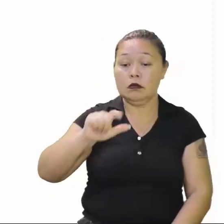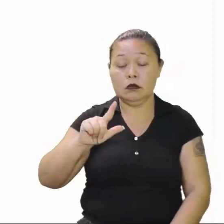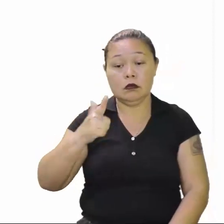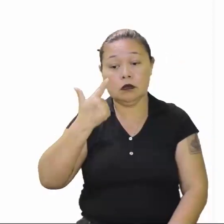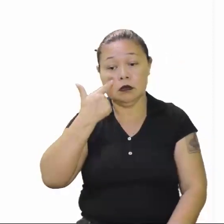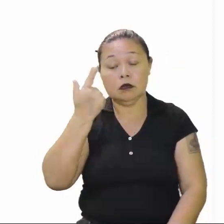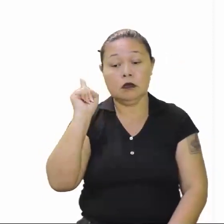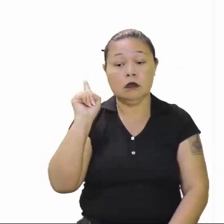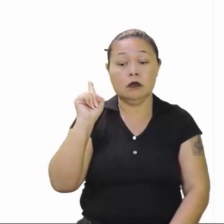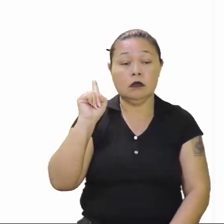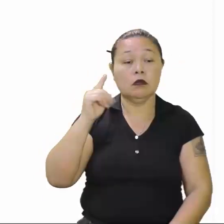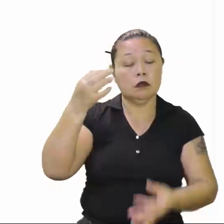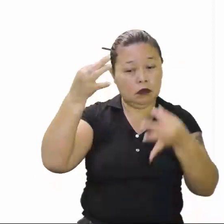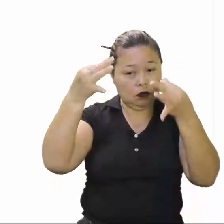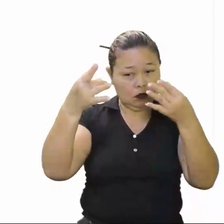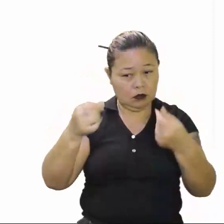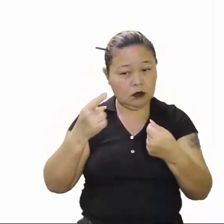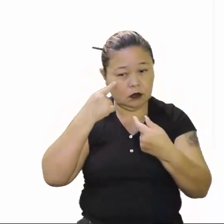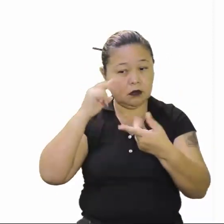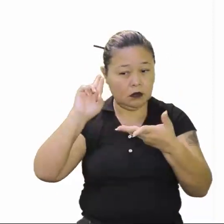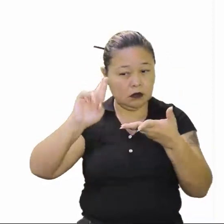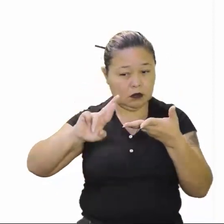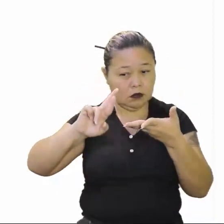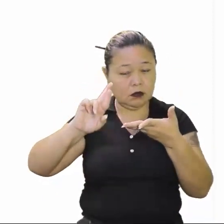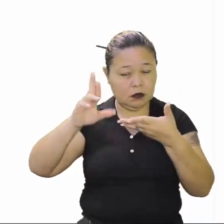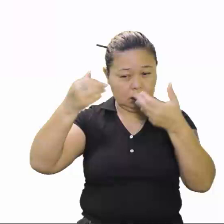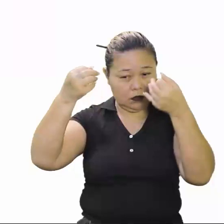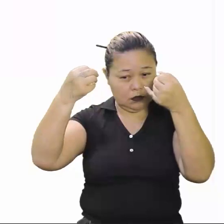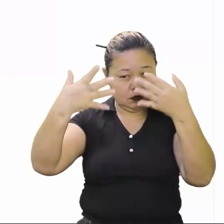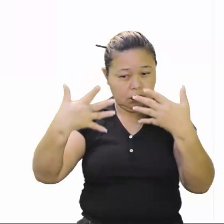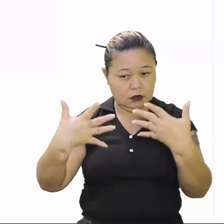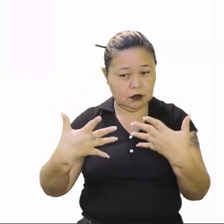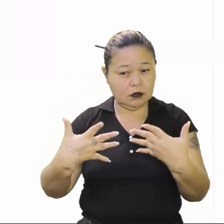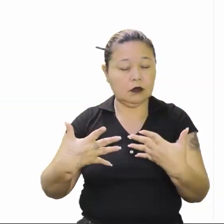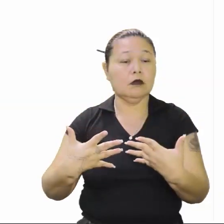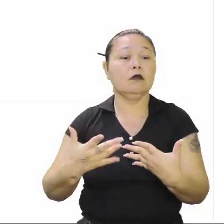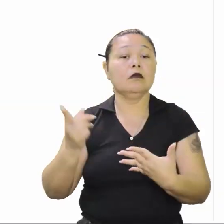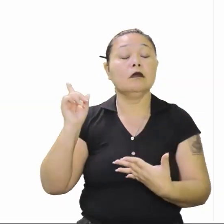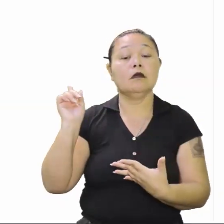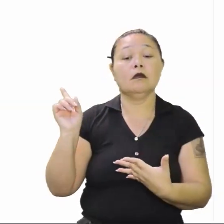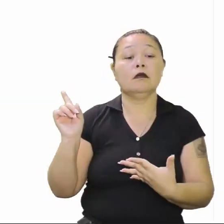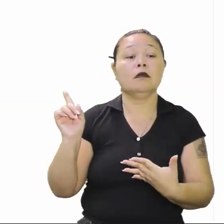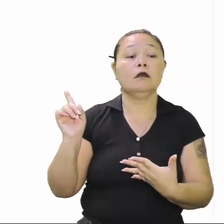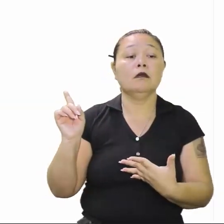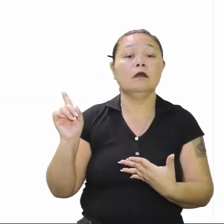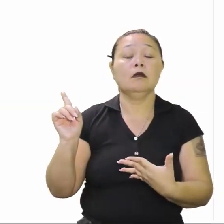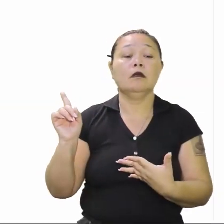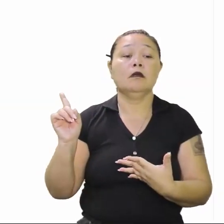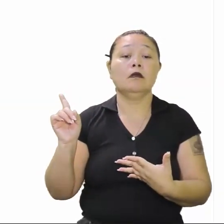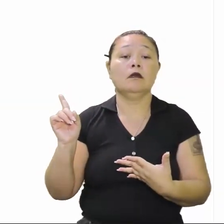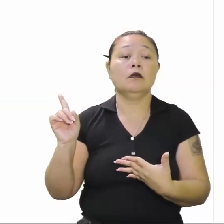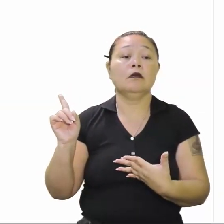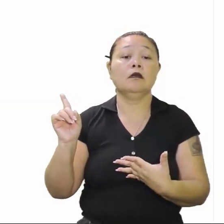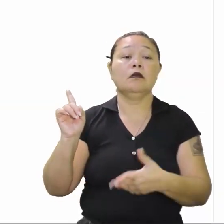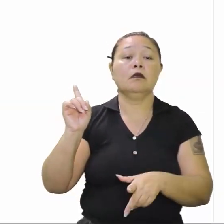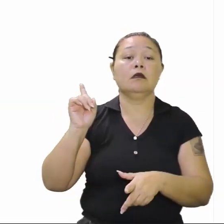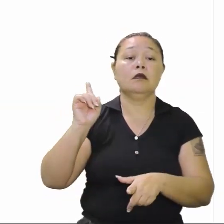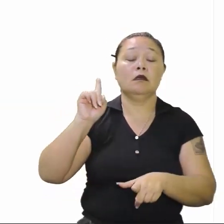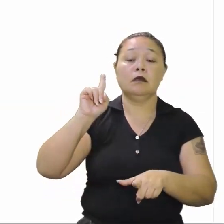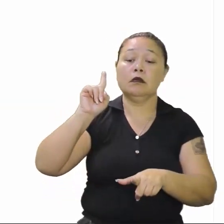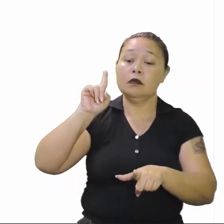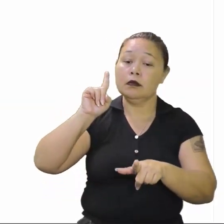comentário mais detalhado dessa questão? Olha só, a resposta foi a letra